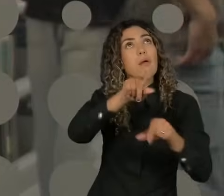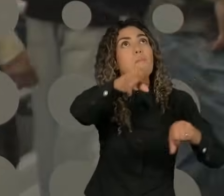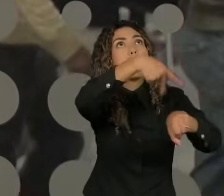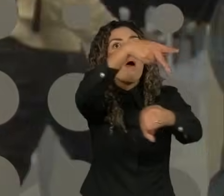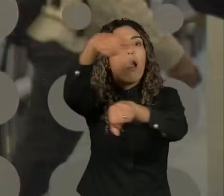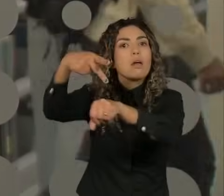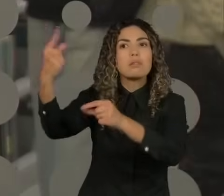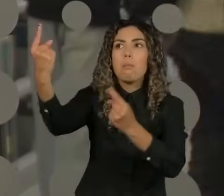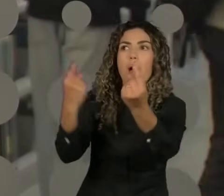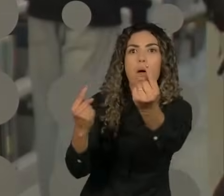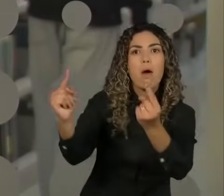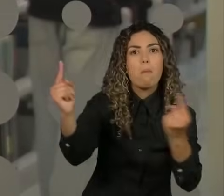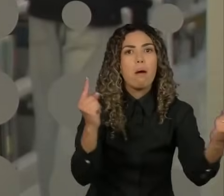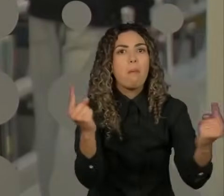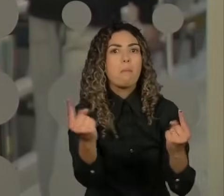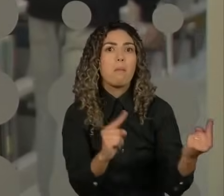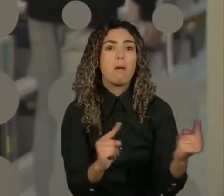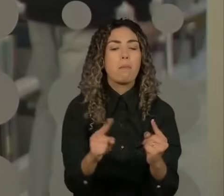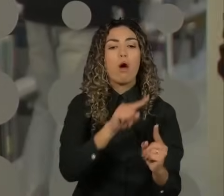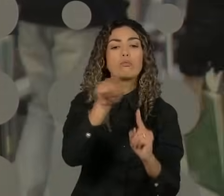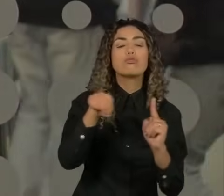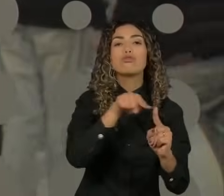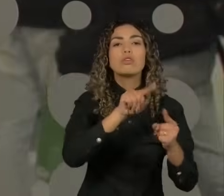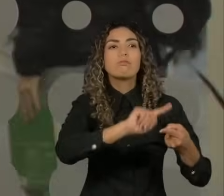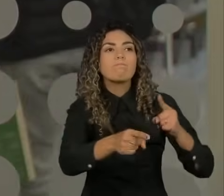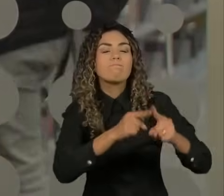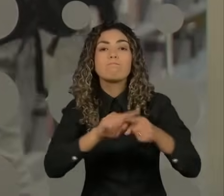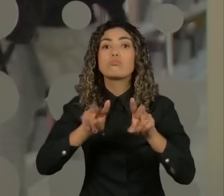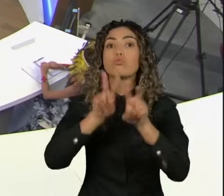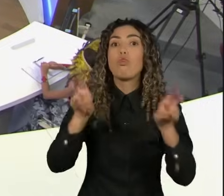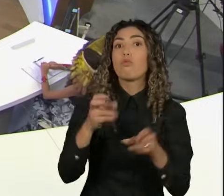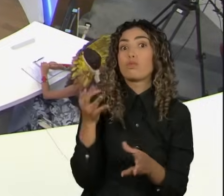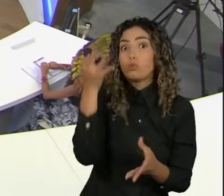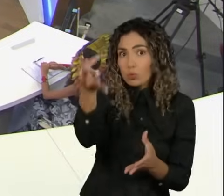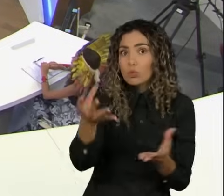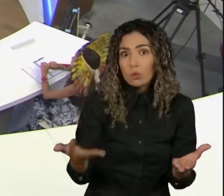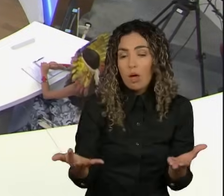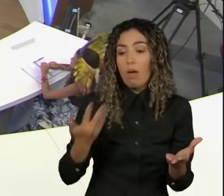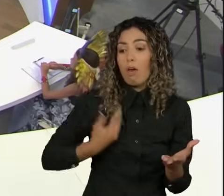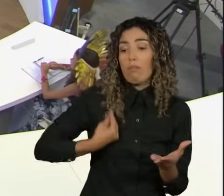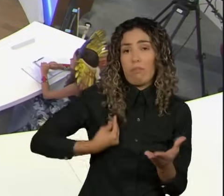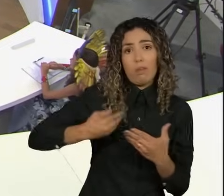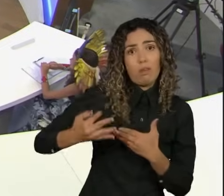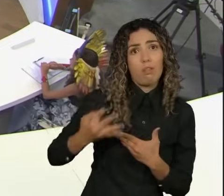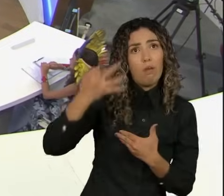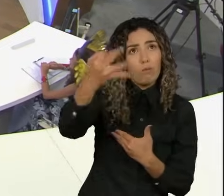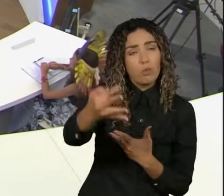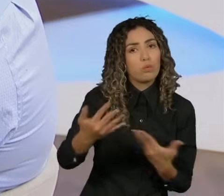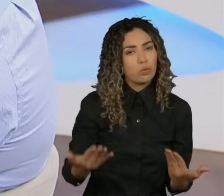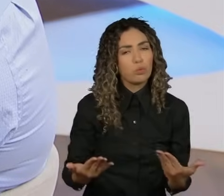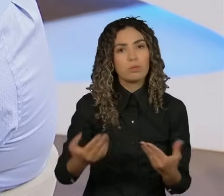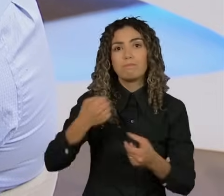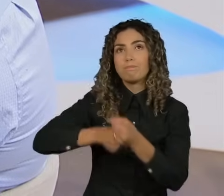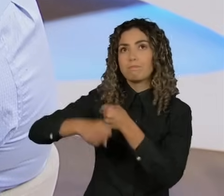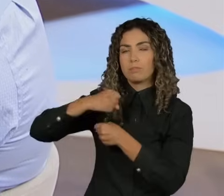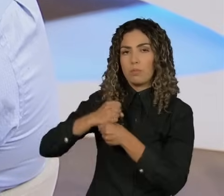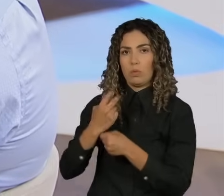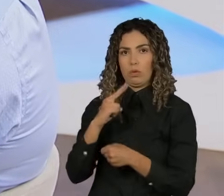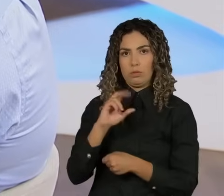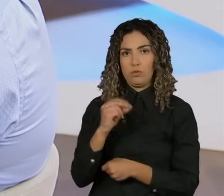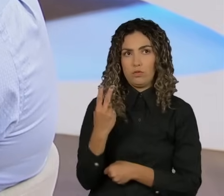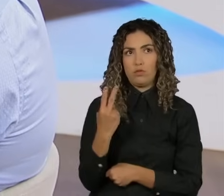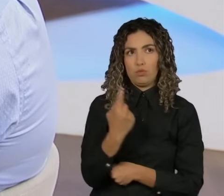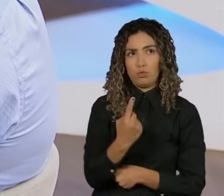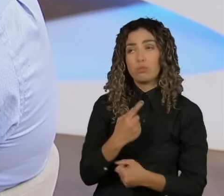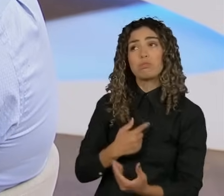discutem sobre o futuro, né, o futuro da nossa vida. Circulando pelo mundo corporativo, a gente Em 2021,